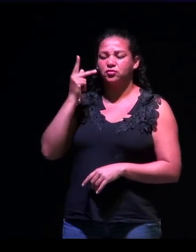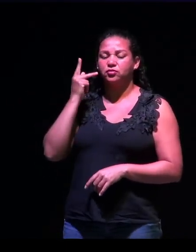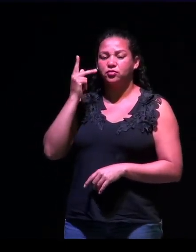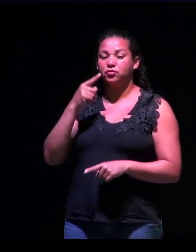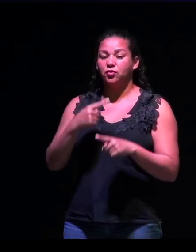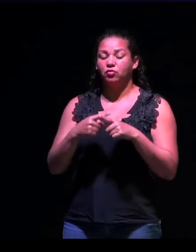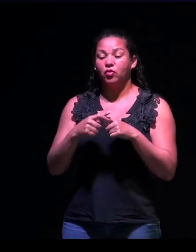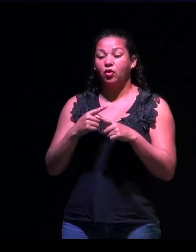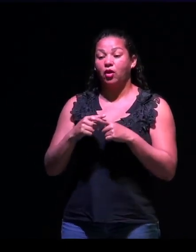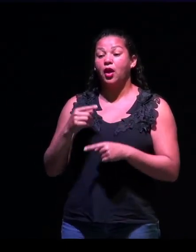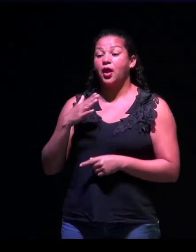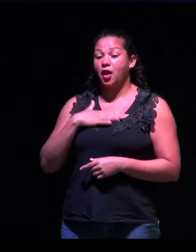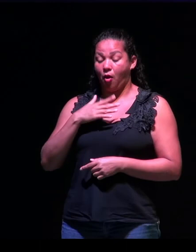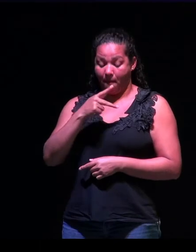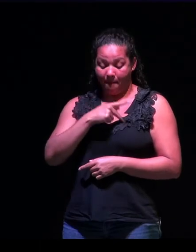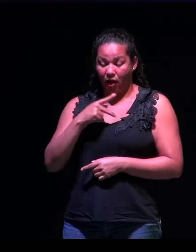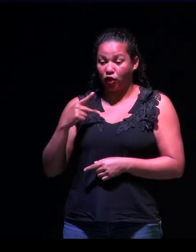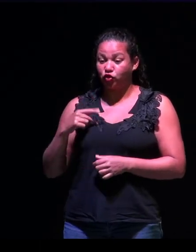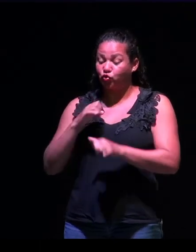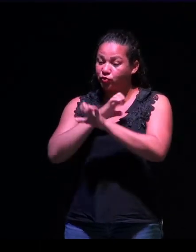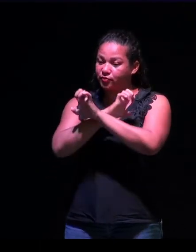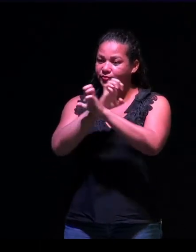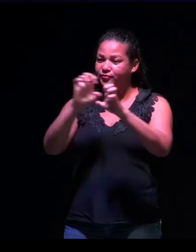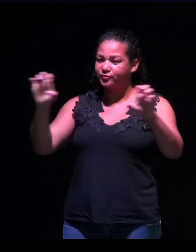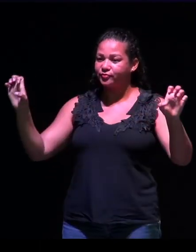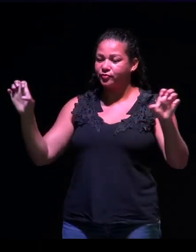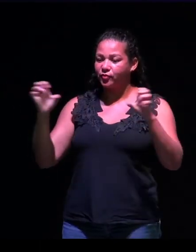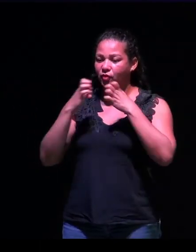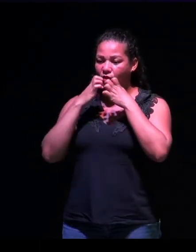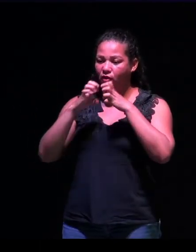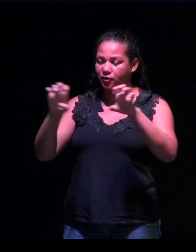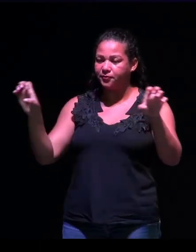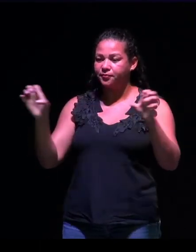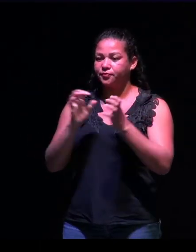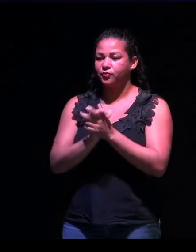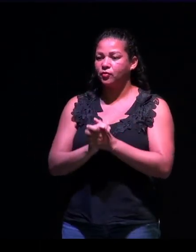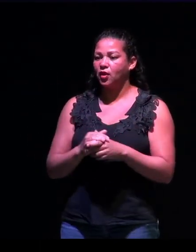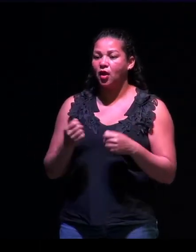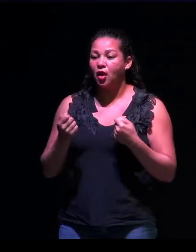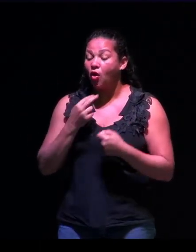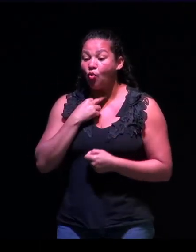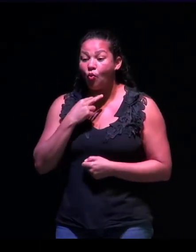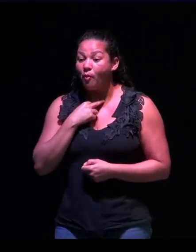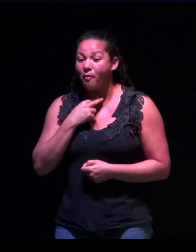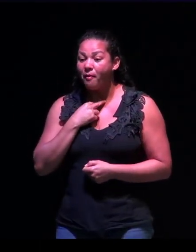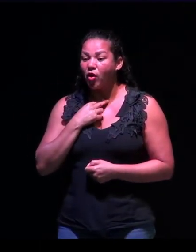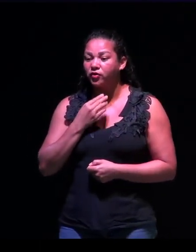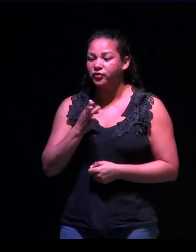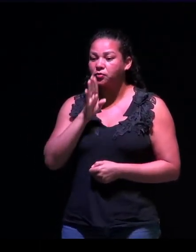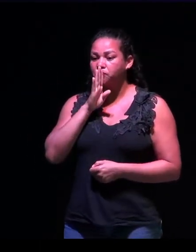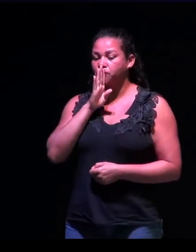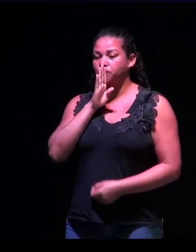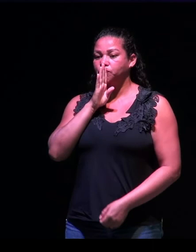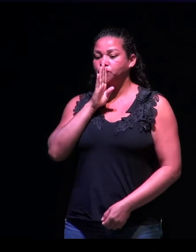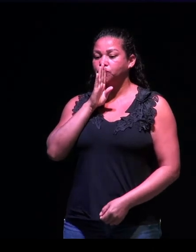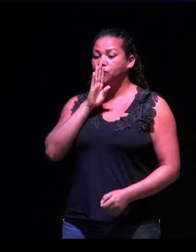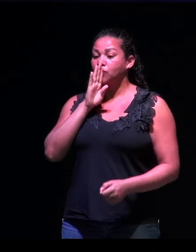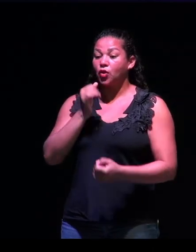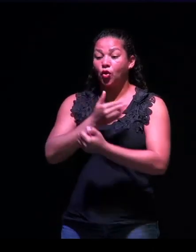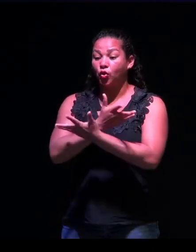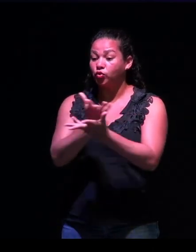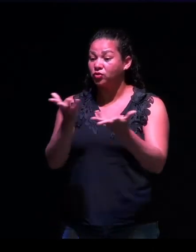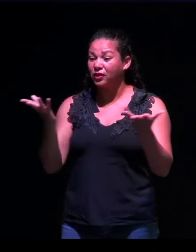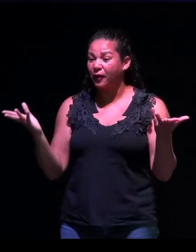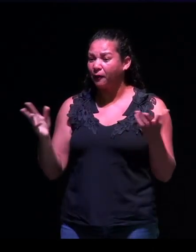chamado para ser pregador do evangelho. Mas não tem como ficar calado agora. Qualquer pessoa, porque está tudo escancarado,